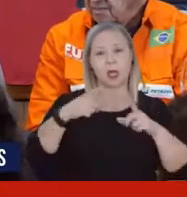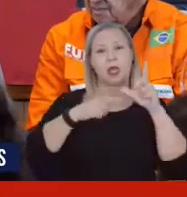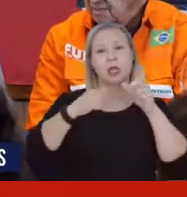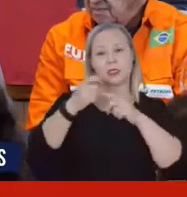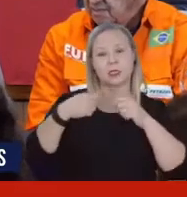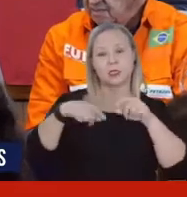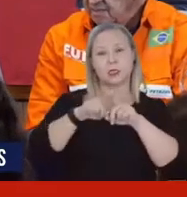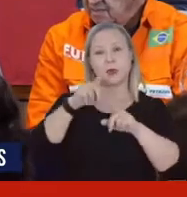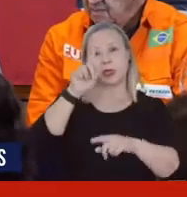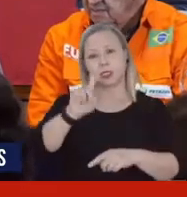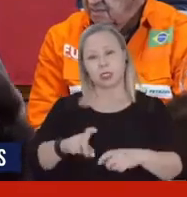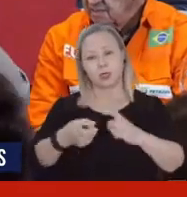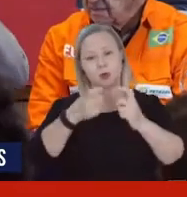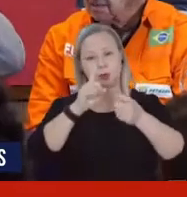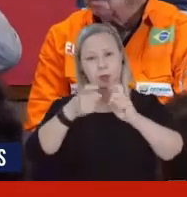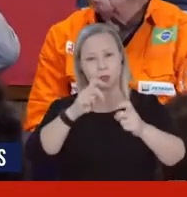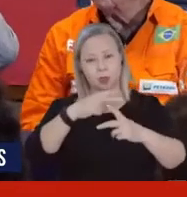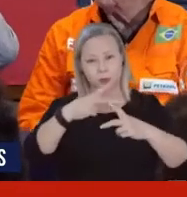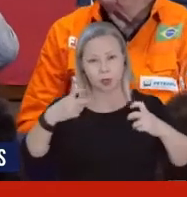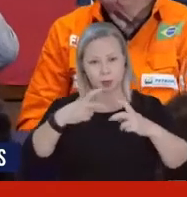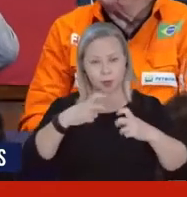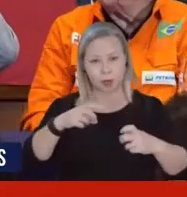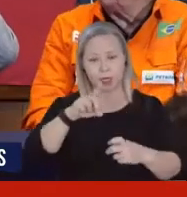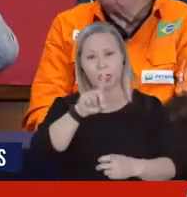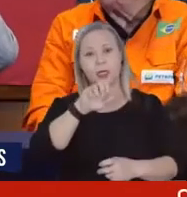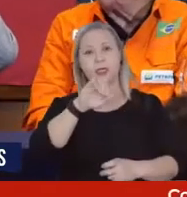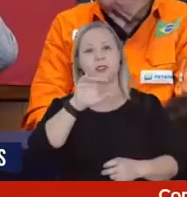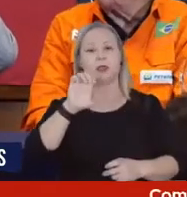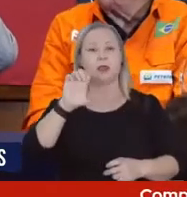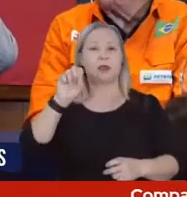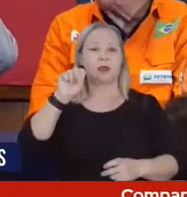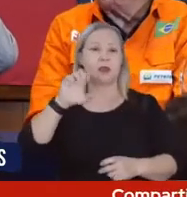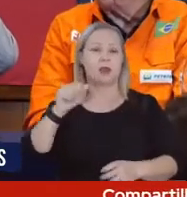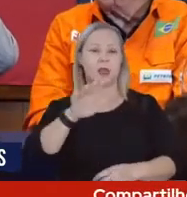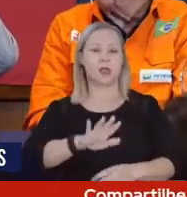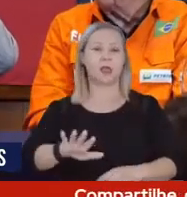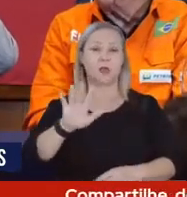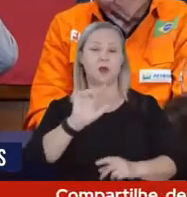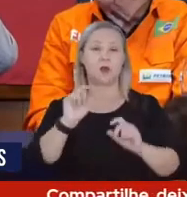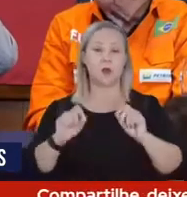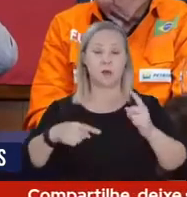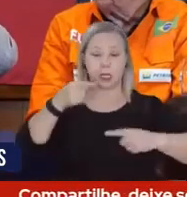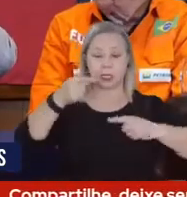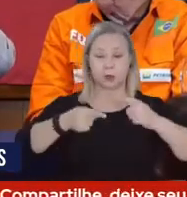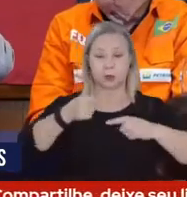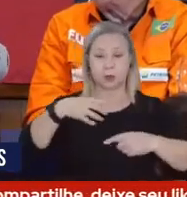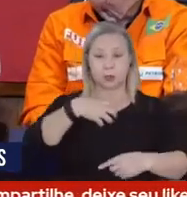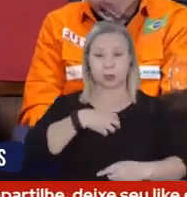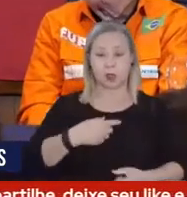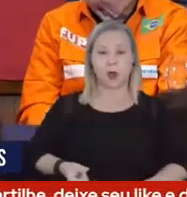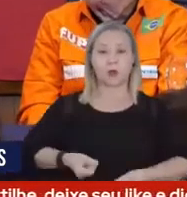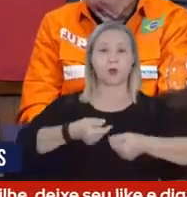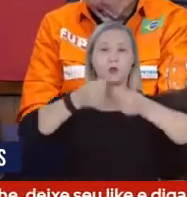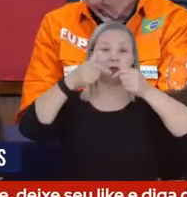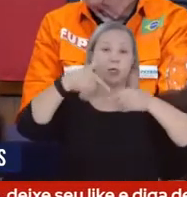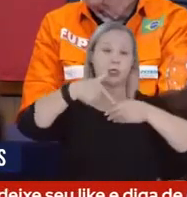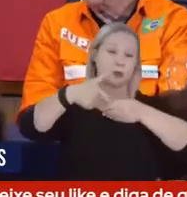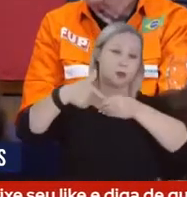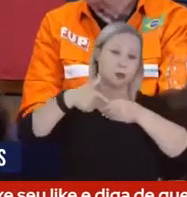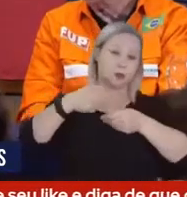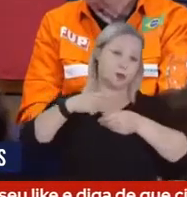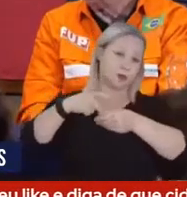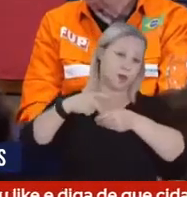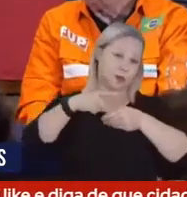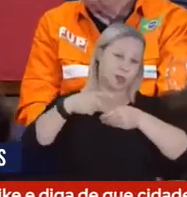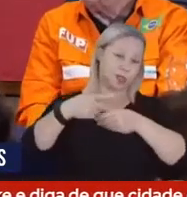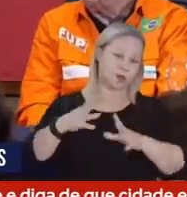do DIEESE, para a gente discutir a situação hoje do preço dos combustíveis. Que eu nem falaria em PPI, eu acho que a gente tem que